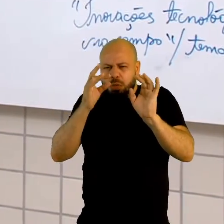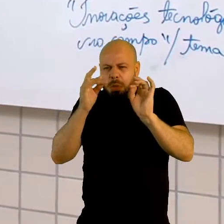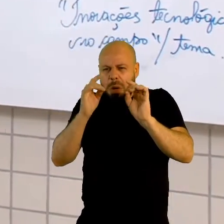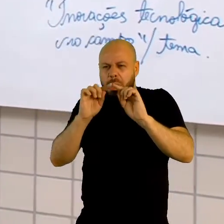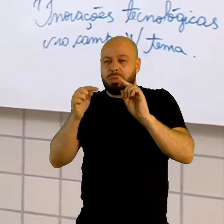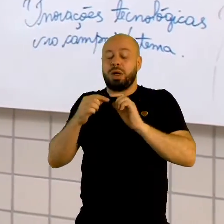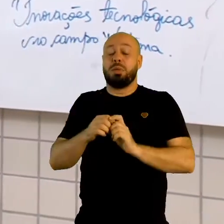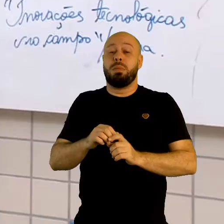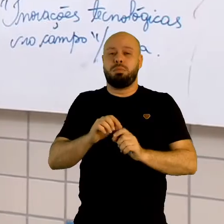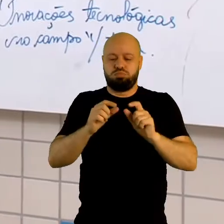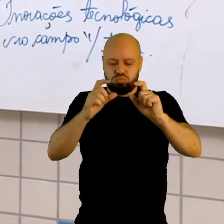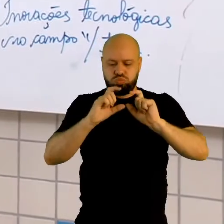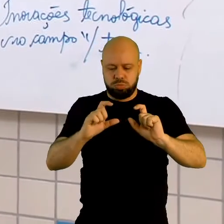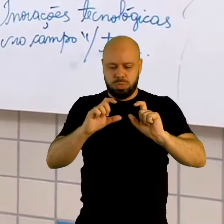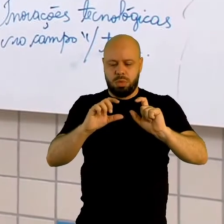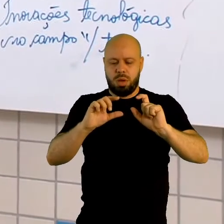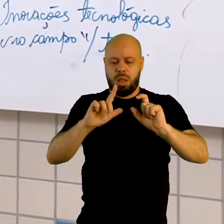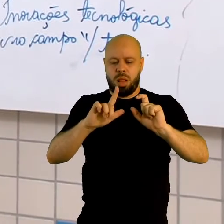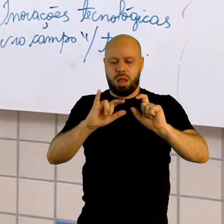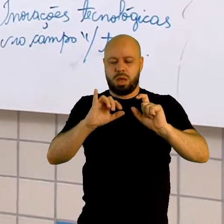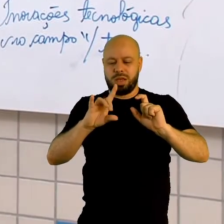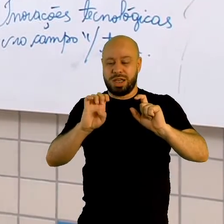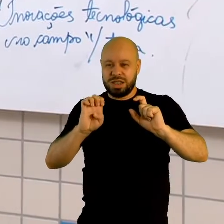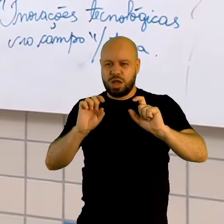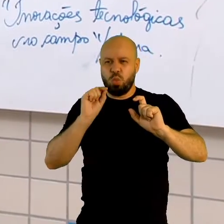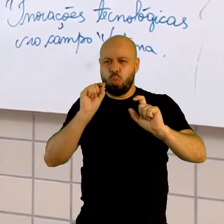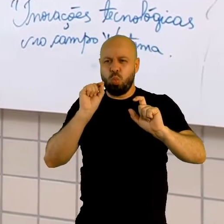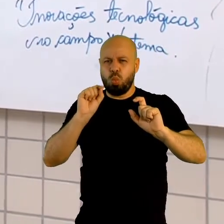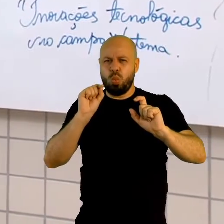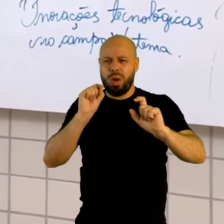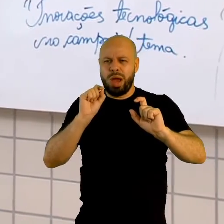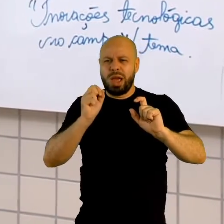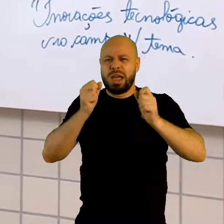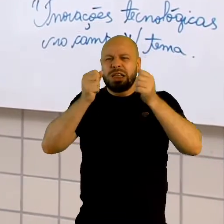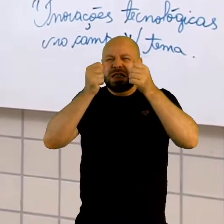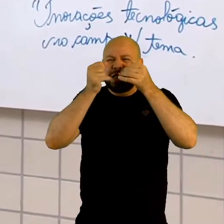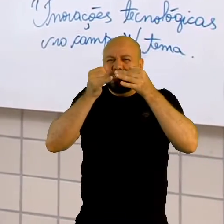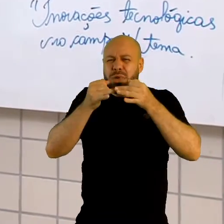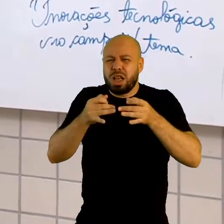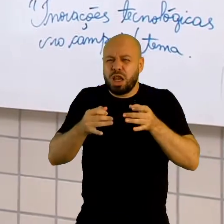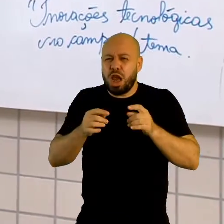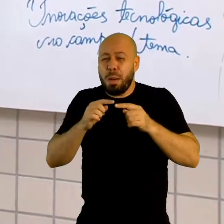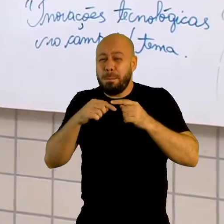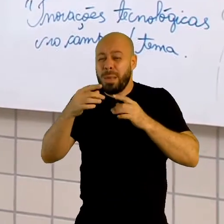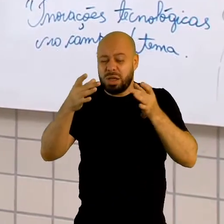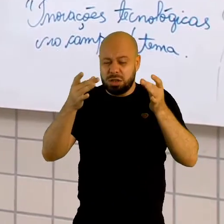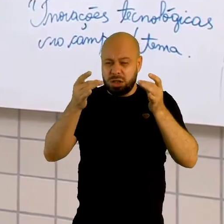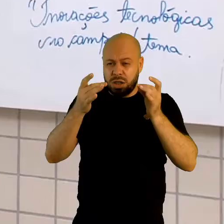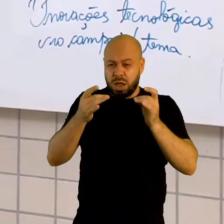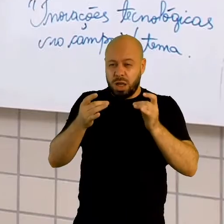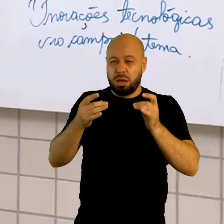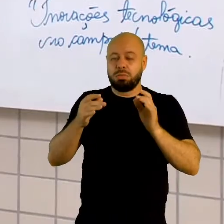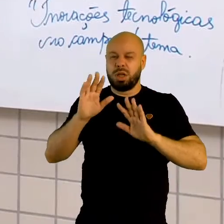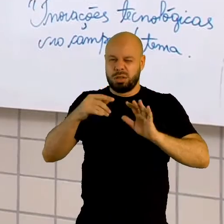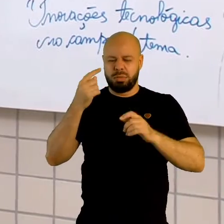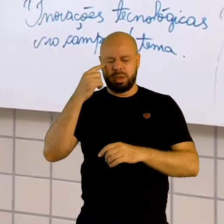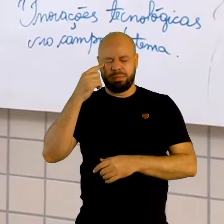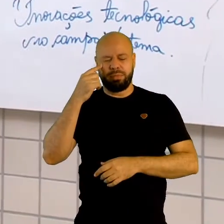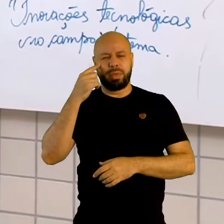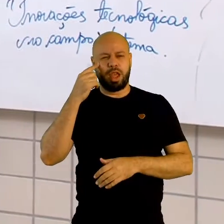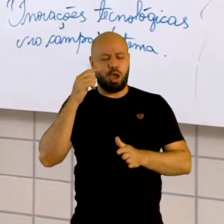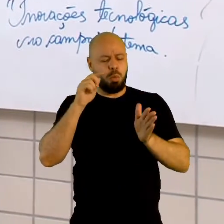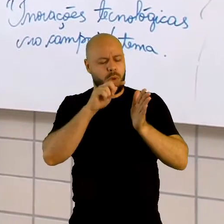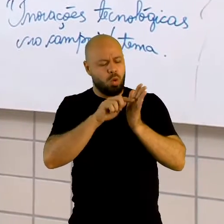da reportagem. Lá tem aquelas palavrinhas, lá são respondidas aquelas perguntas. O